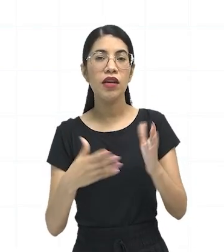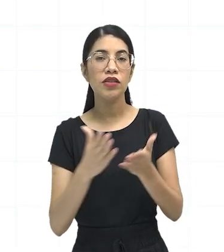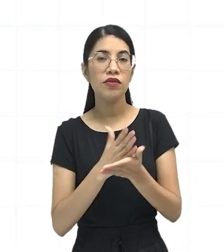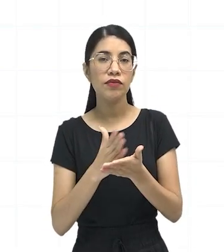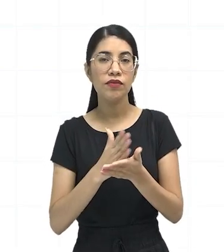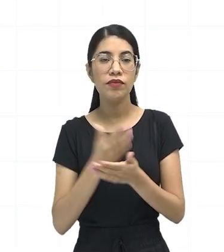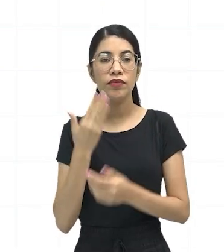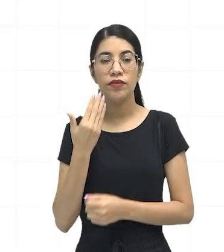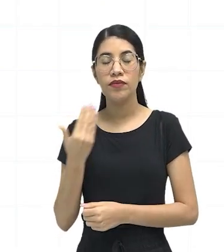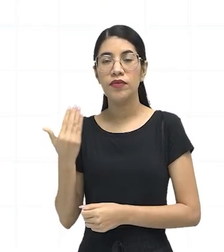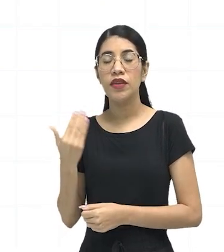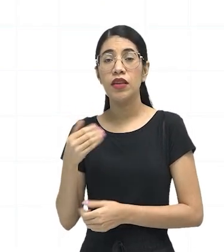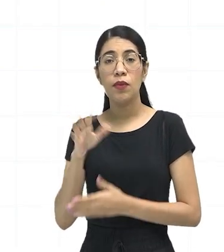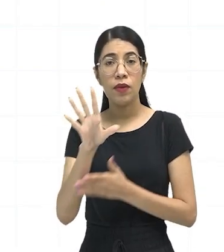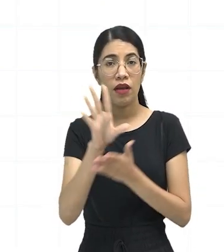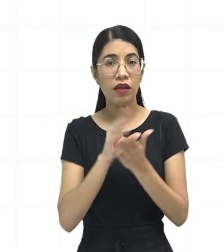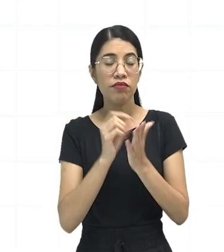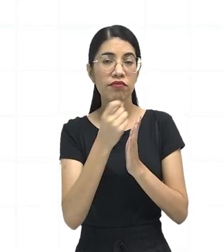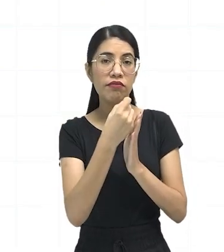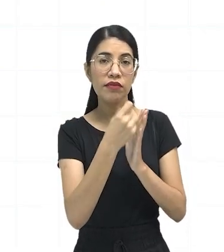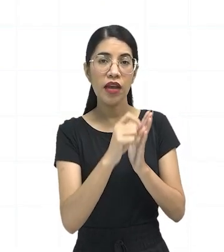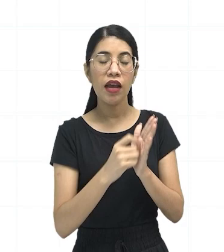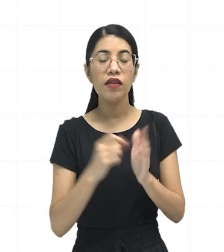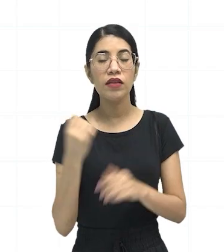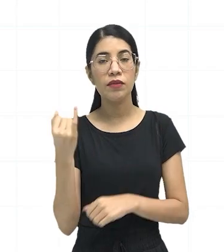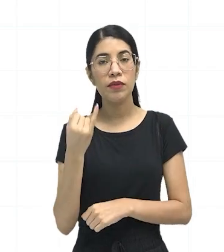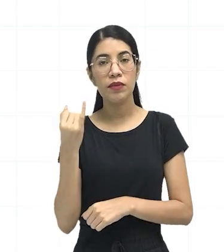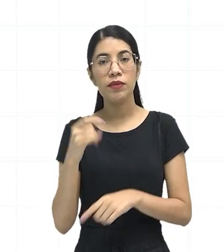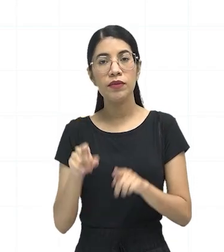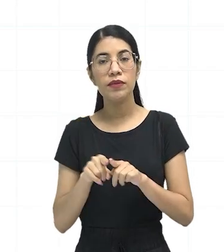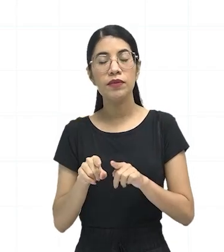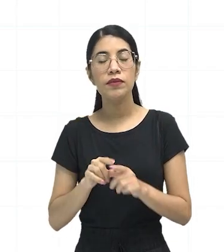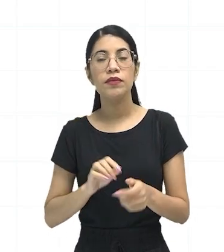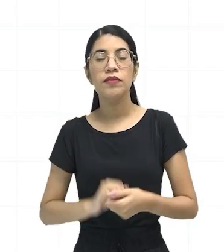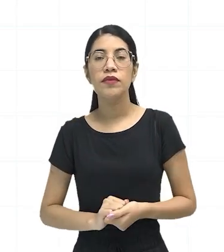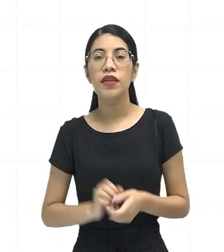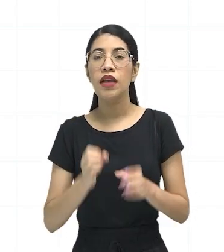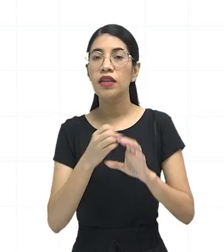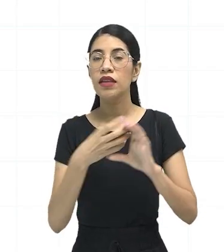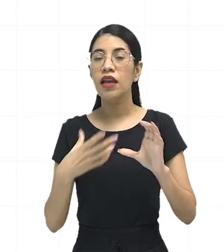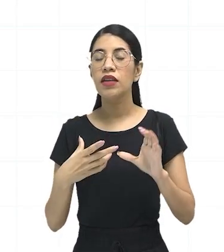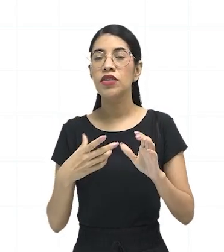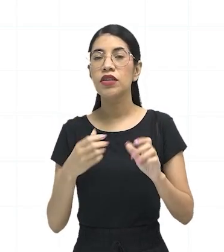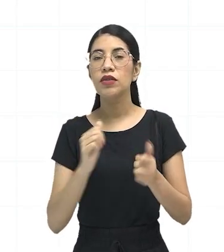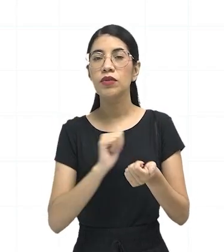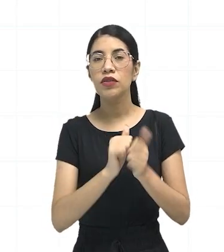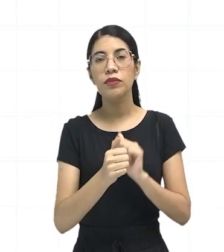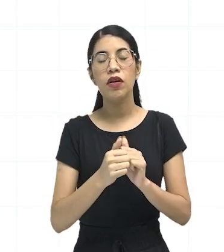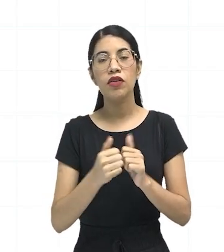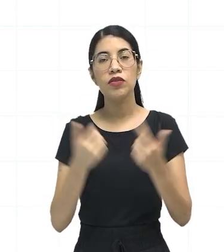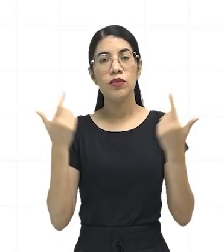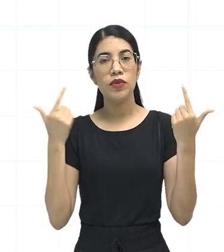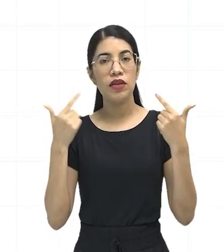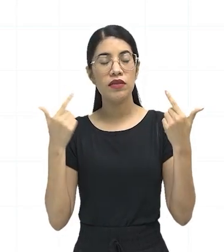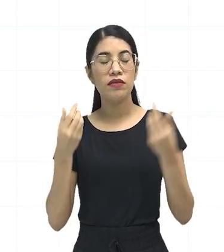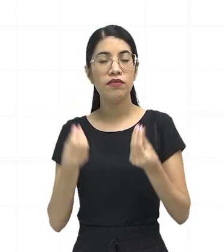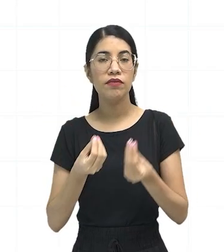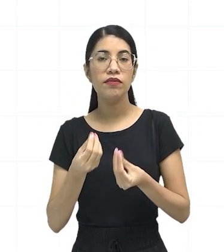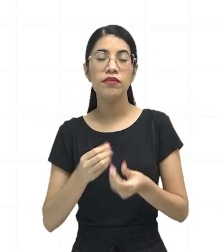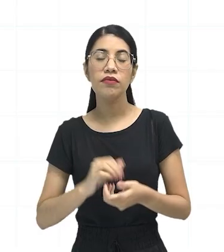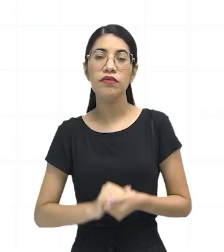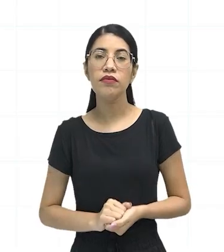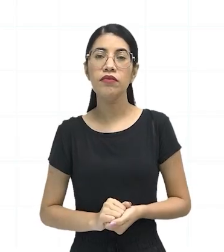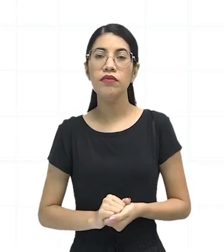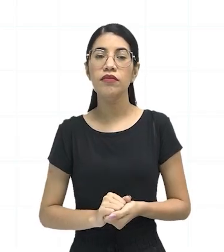Observem aí, já anotem, isso aqui é importante, ó. Quais são as características desse esporte enquanto lazer?